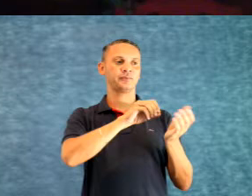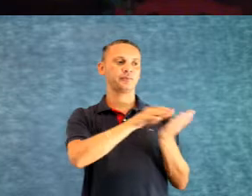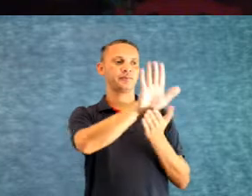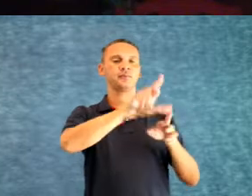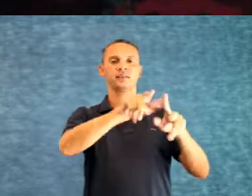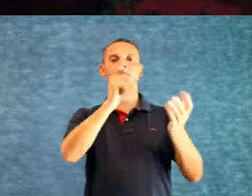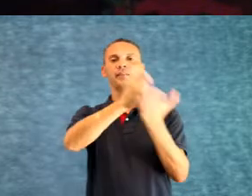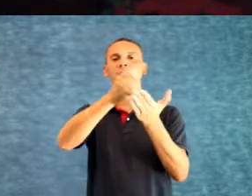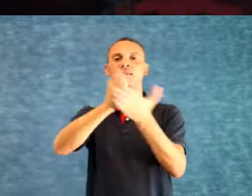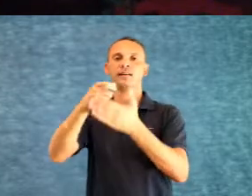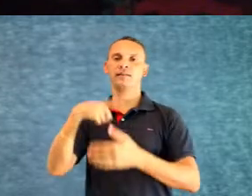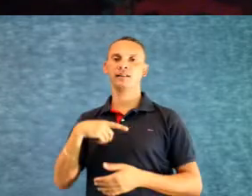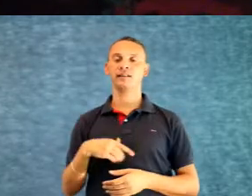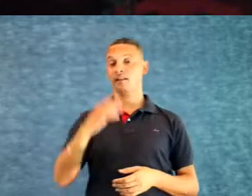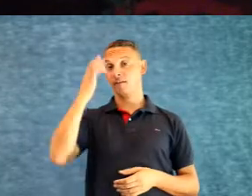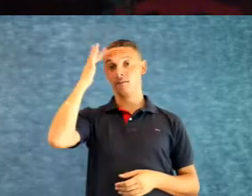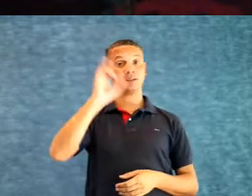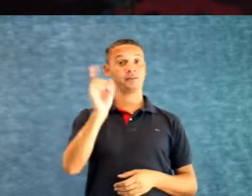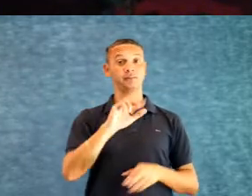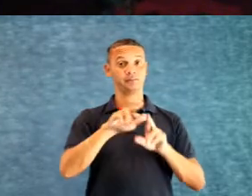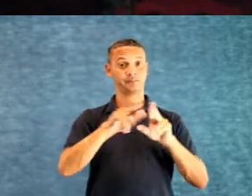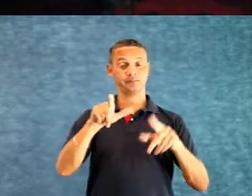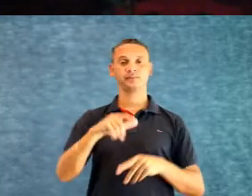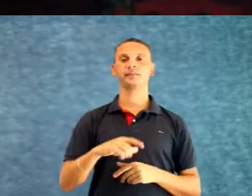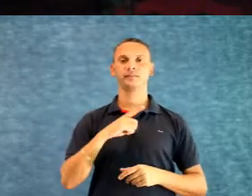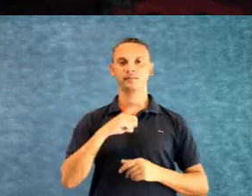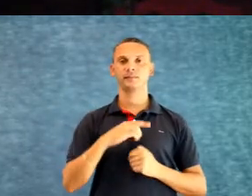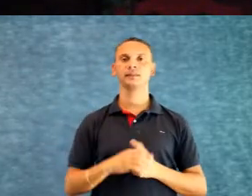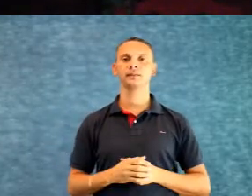uma delícia ouvi-la. Eu que agradeço a atenção, a presença de